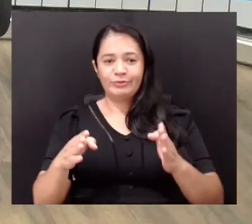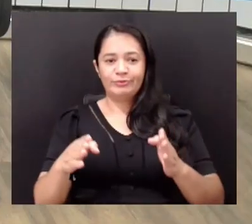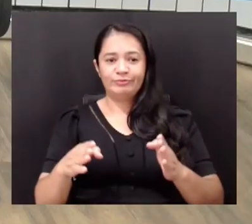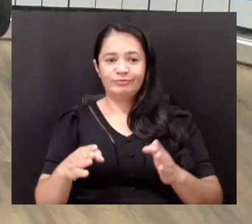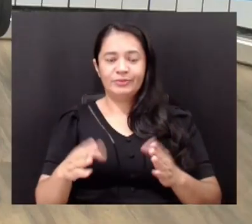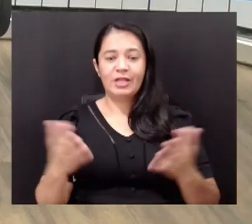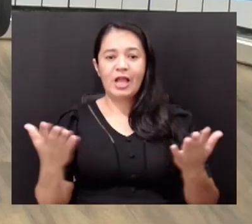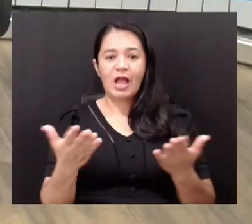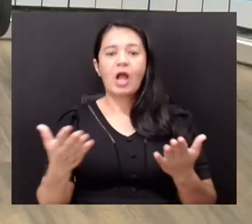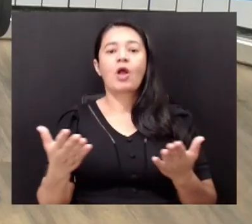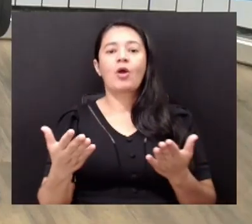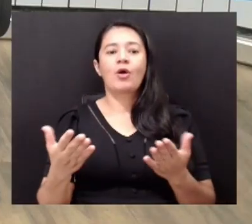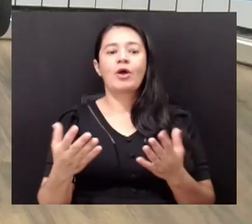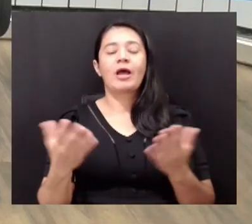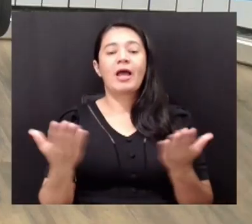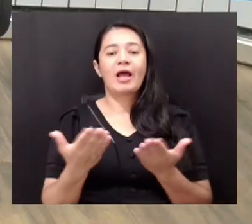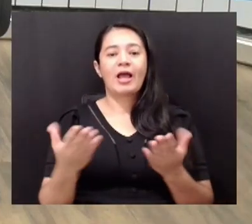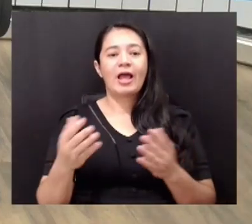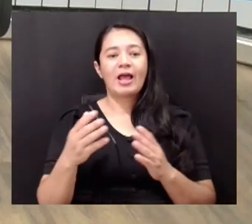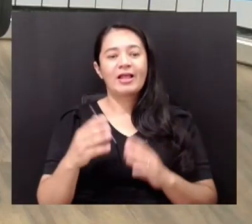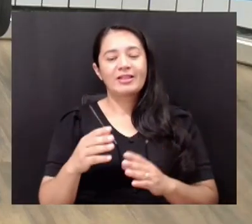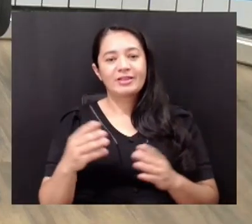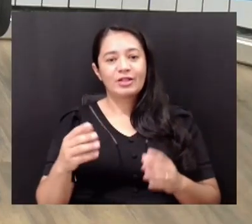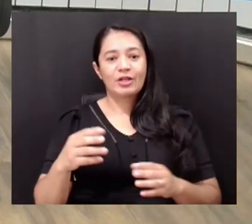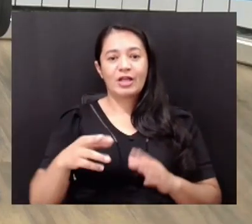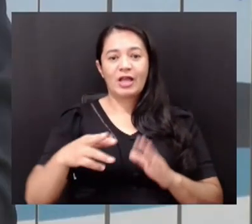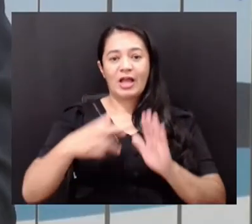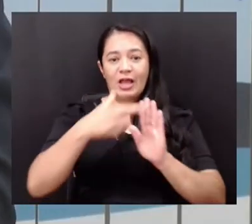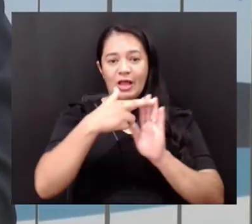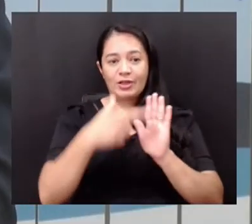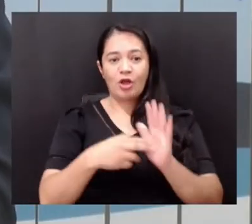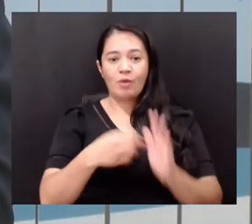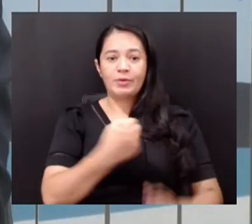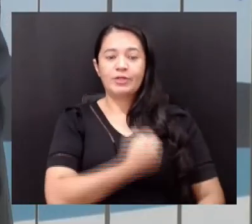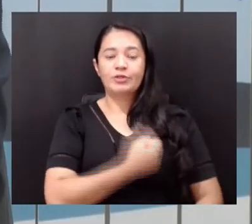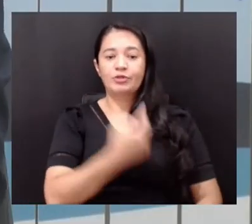norma regulamentadora número 1 do Ministério do Trabalho.